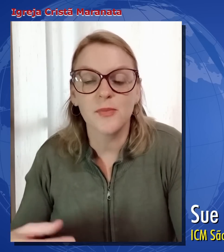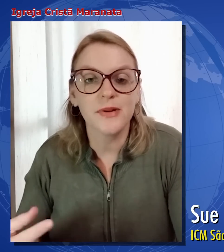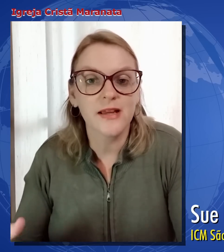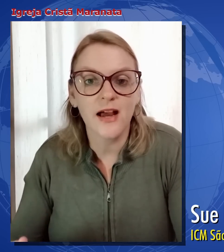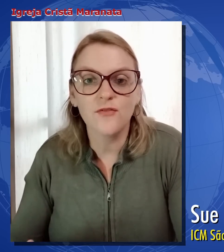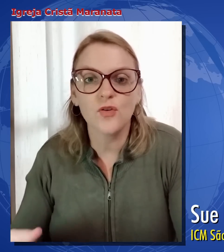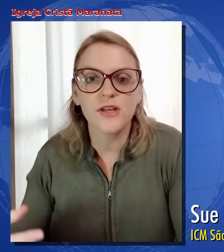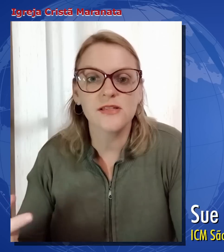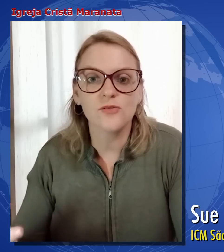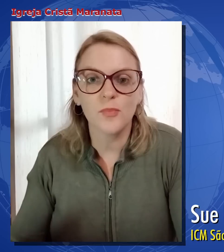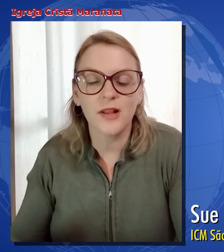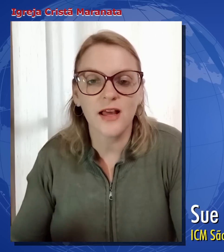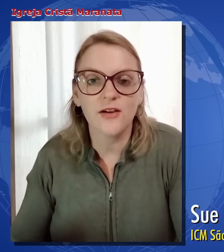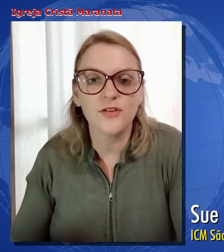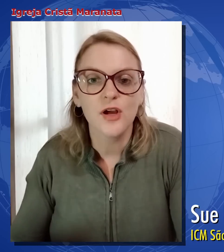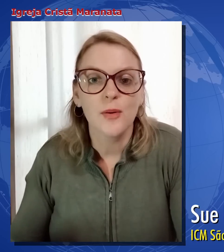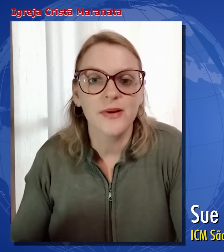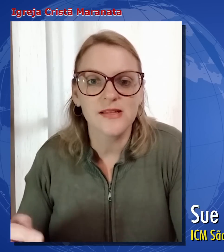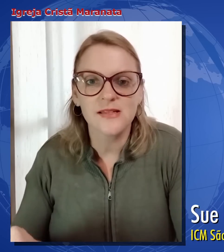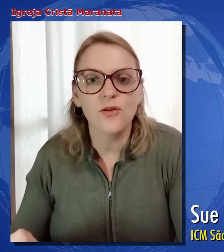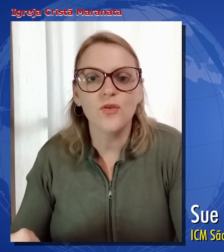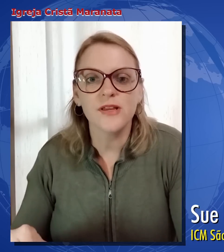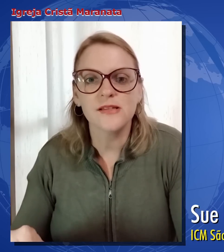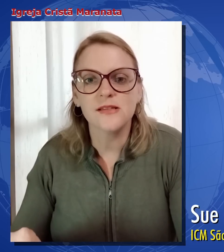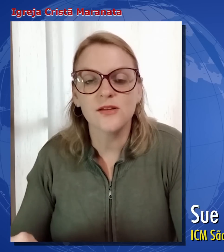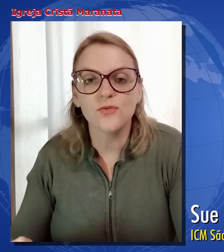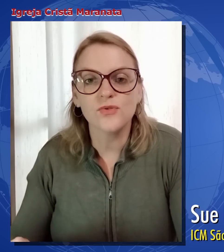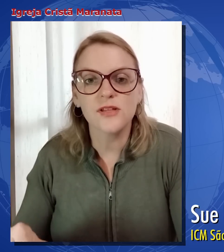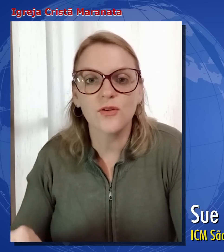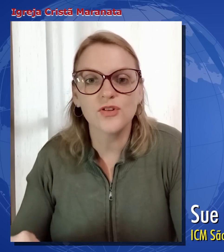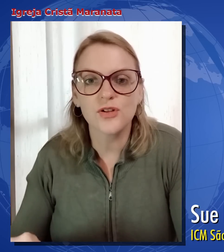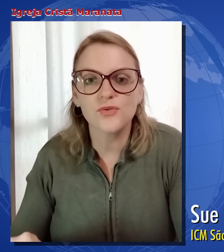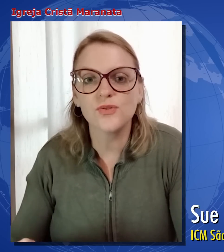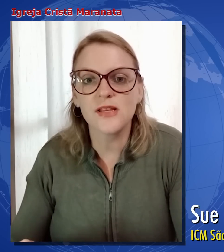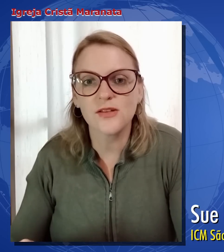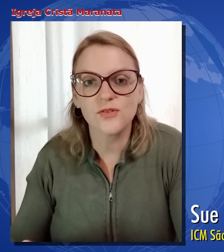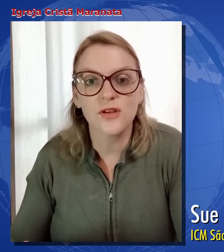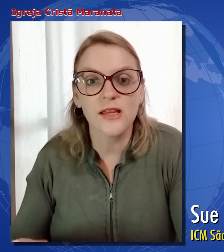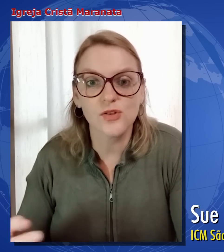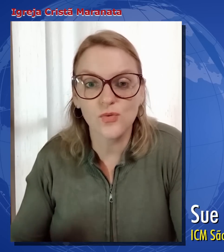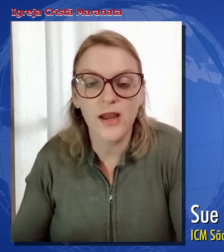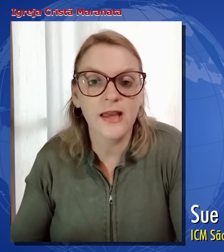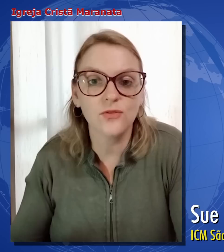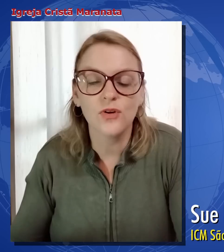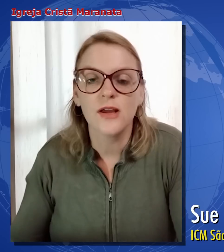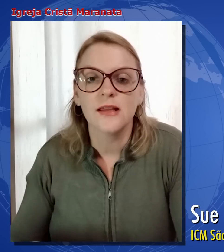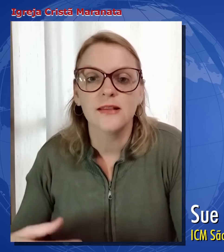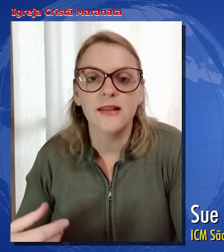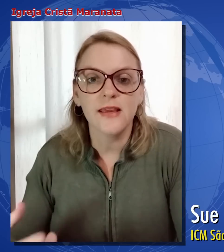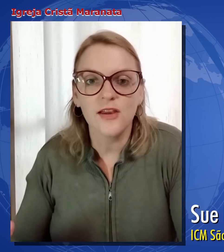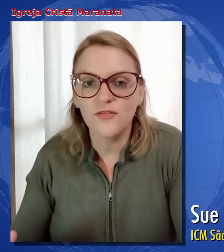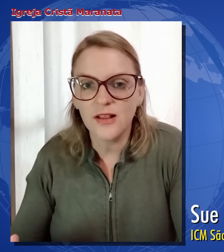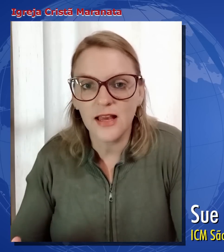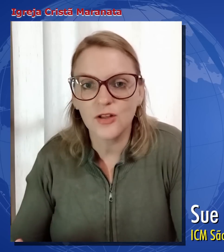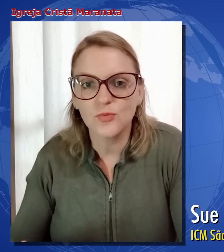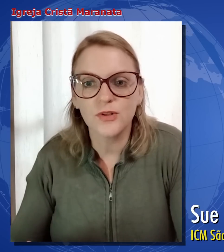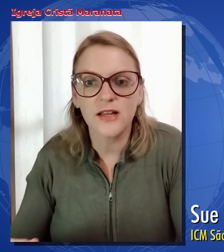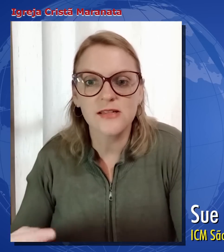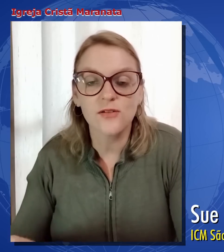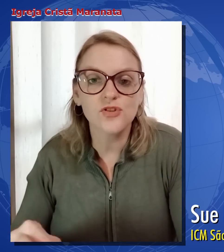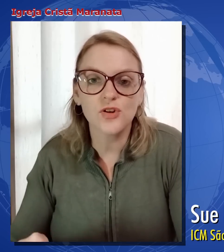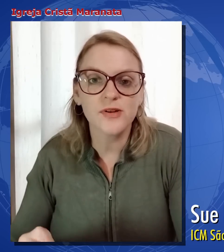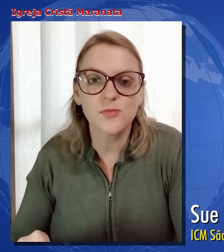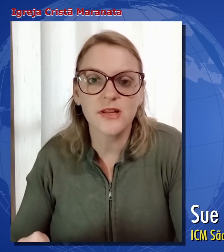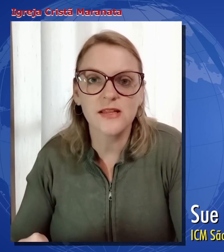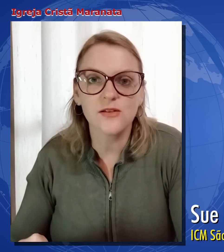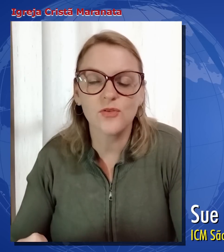Eles até pregavam, conheciam a palavra, mas eles não conheciam o Senhor Jesus ressurreto, nem revelado, porque